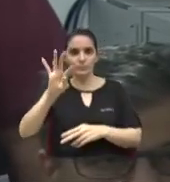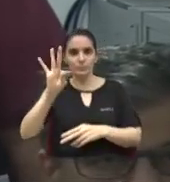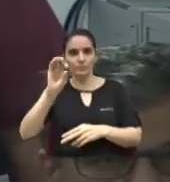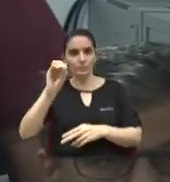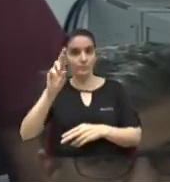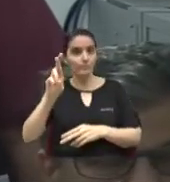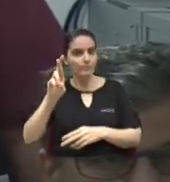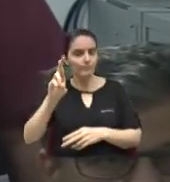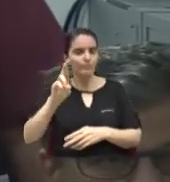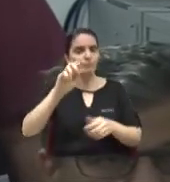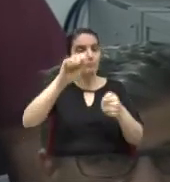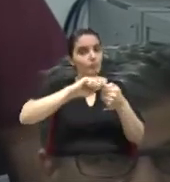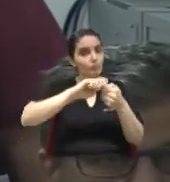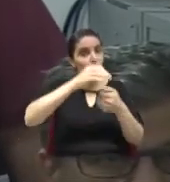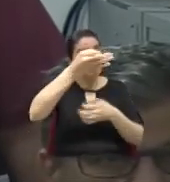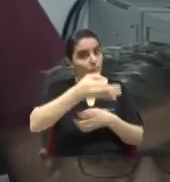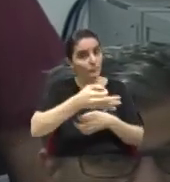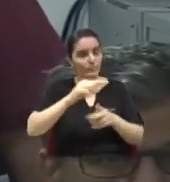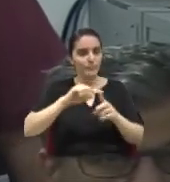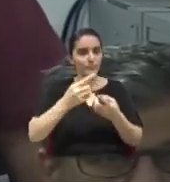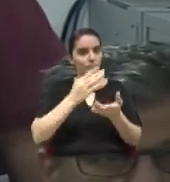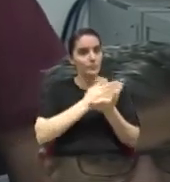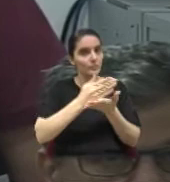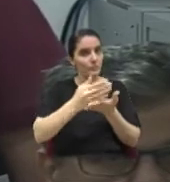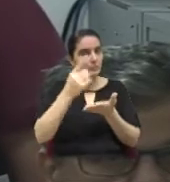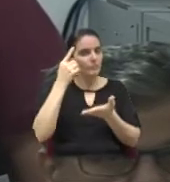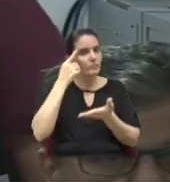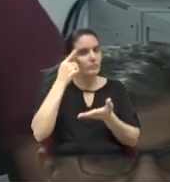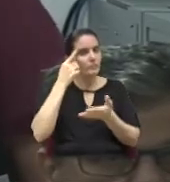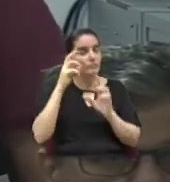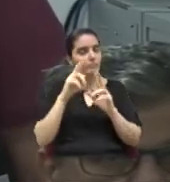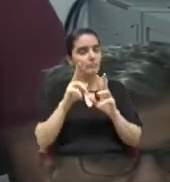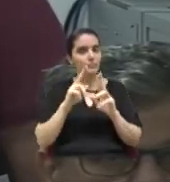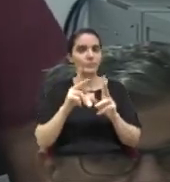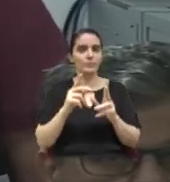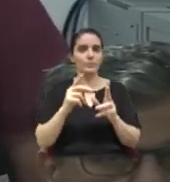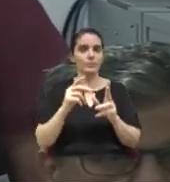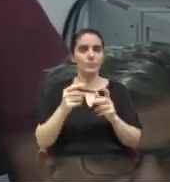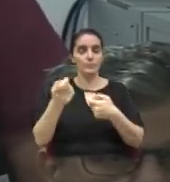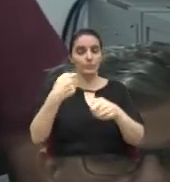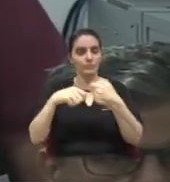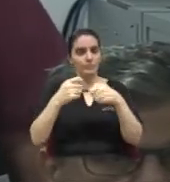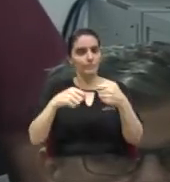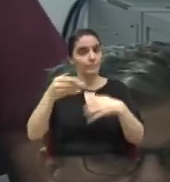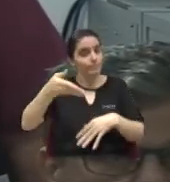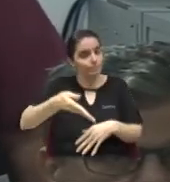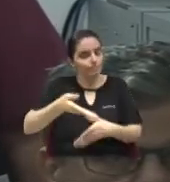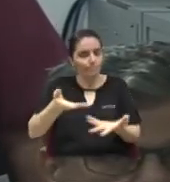vá bem, mas que ele comece a pensar um pouquinho diferente do que a administração atual está pensando.